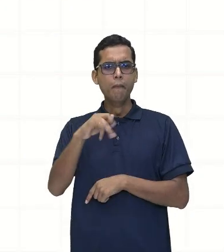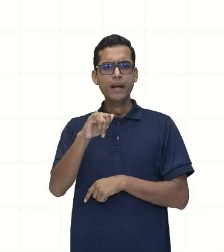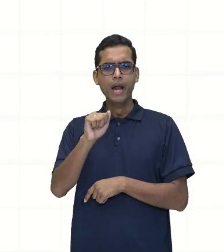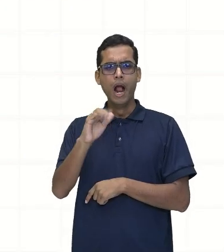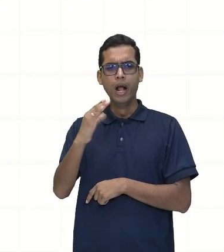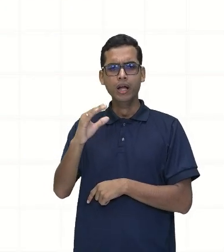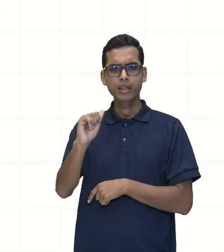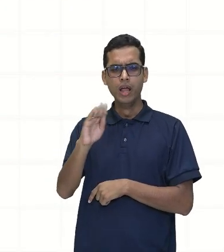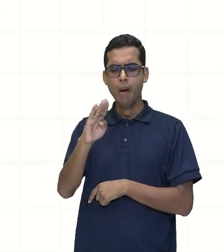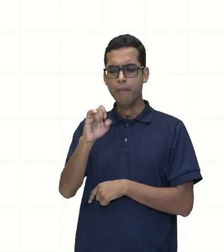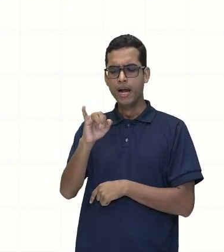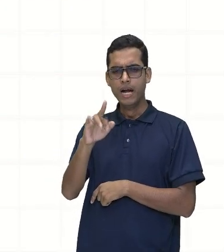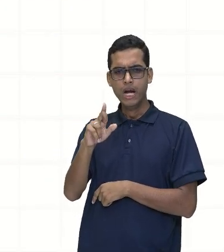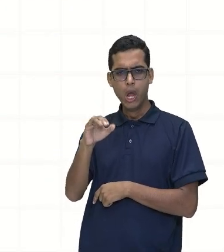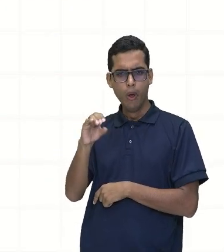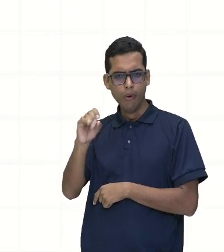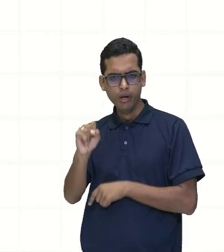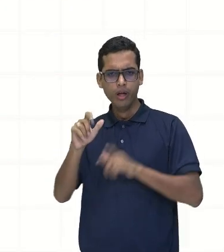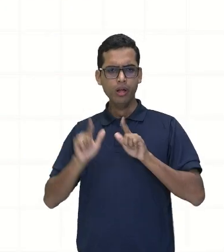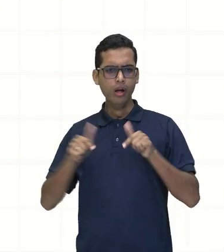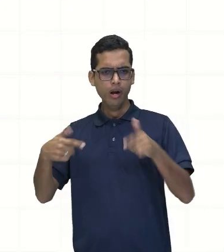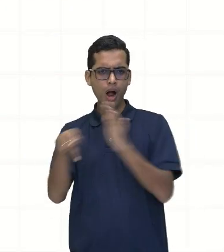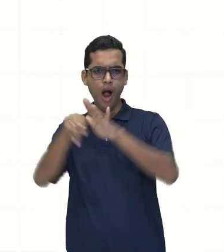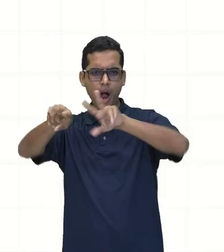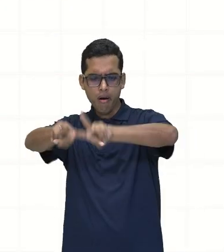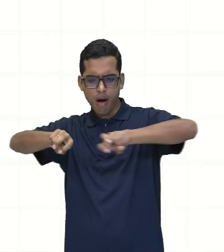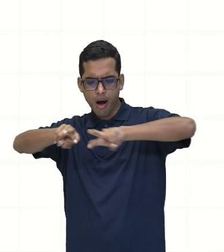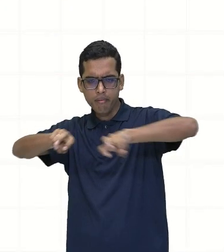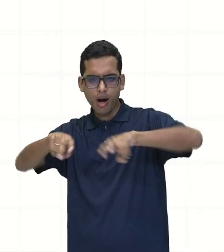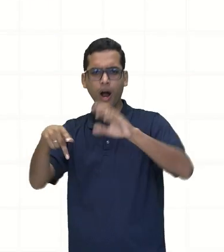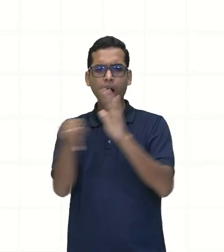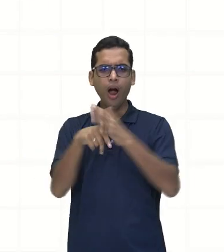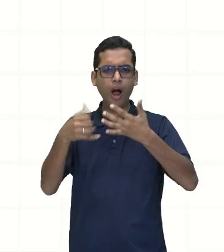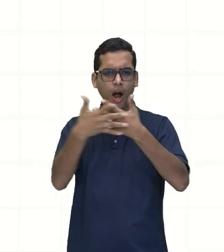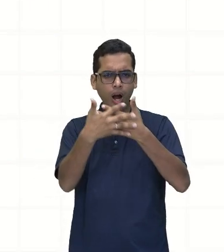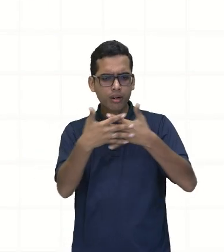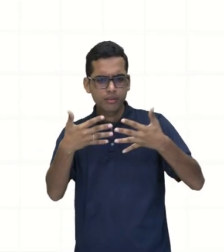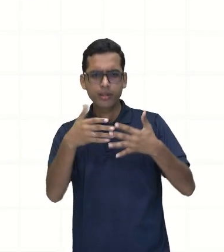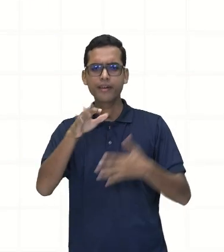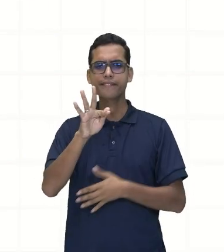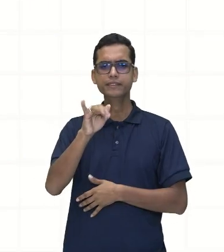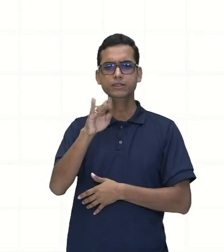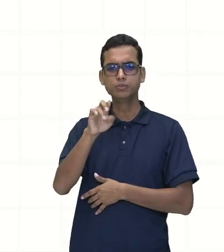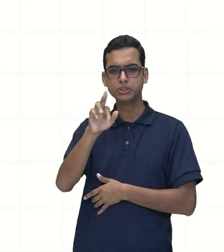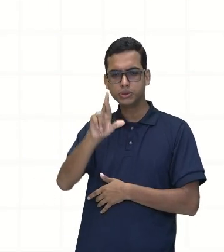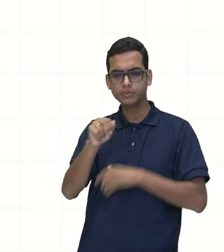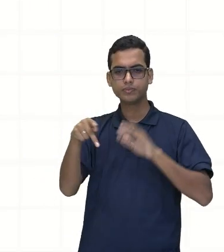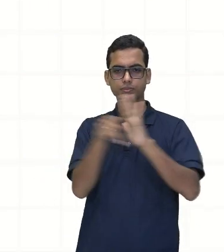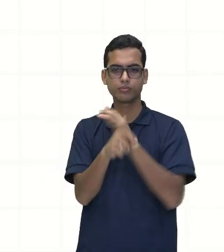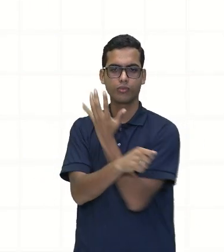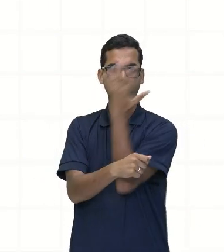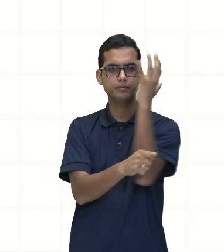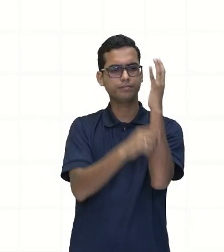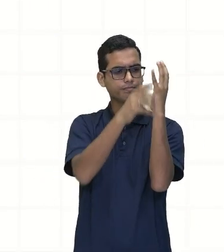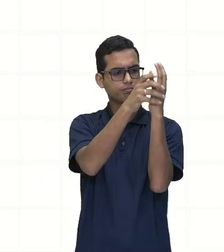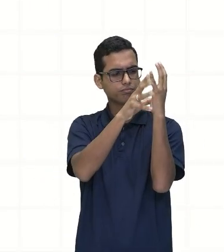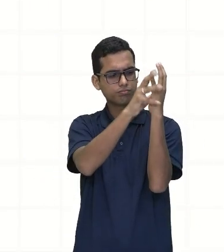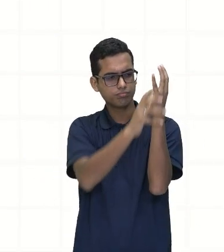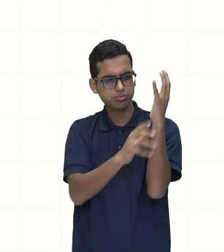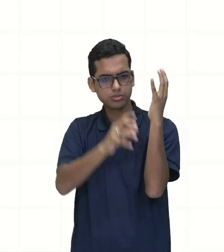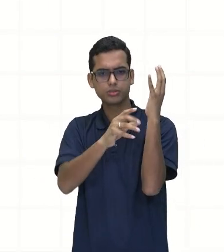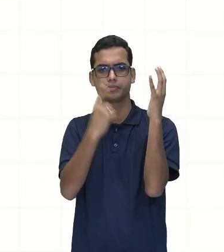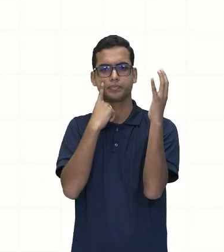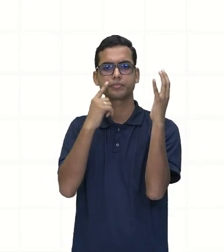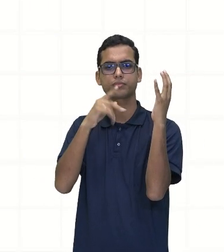né, que é a atividade do extrativismo, a atividade da extração de fibra aqui da palmeira da piaçava, tá bom? Encontrada